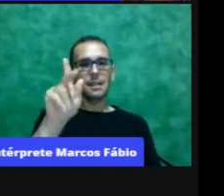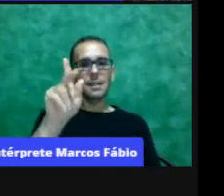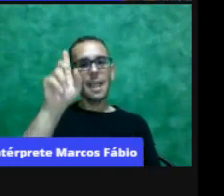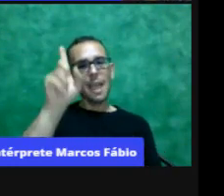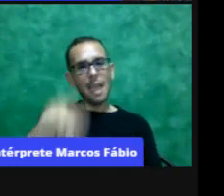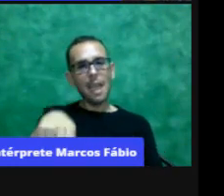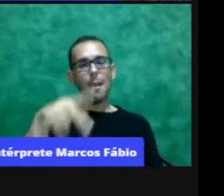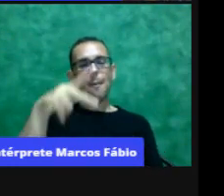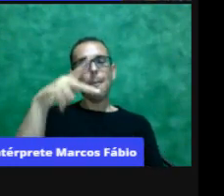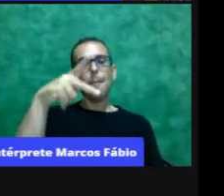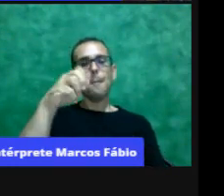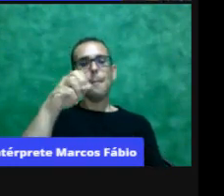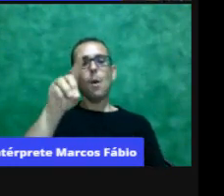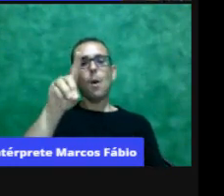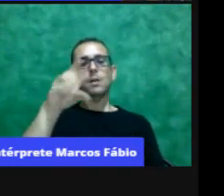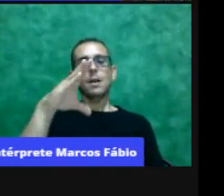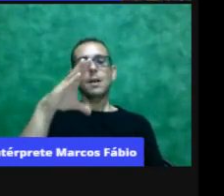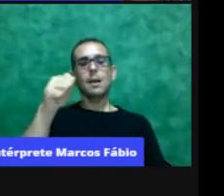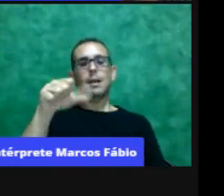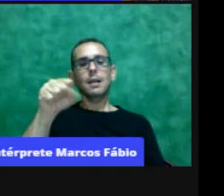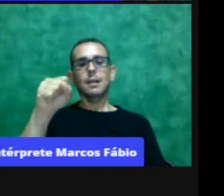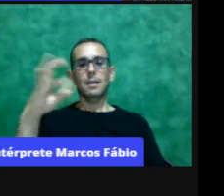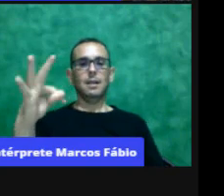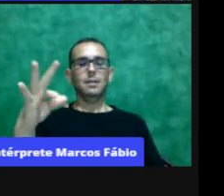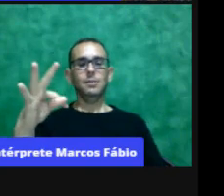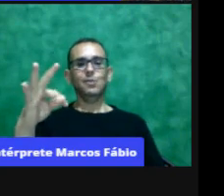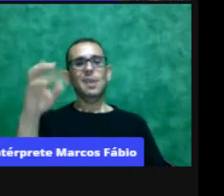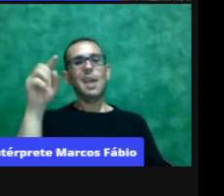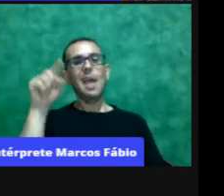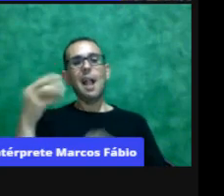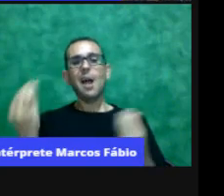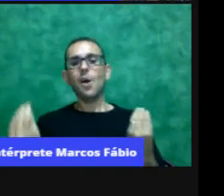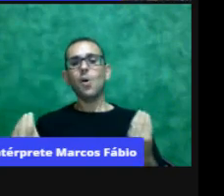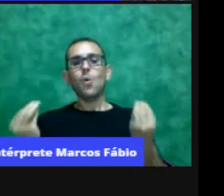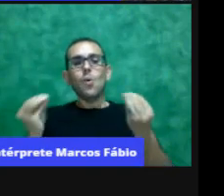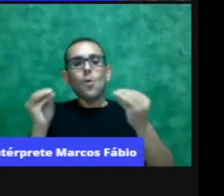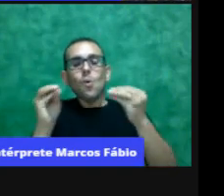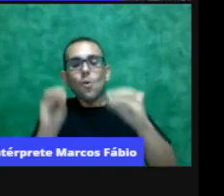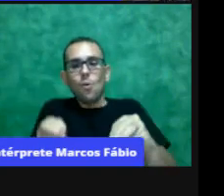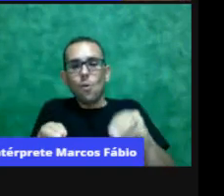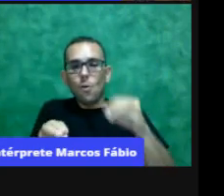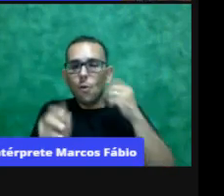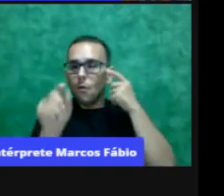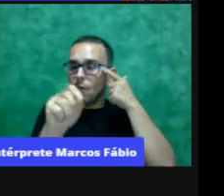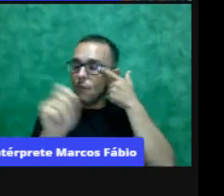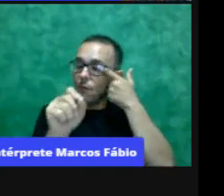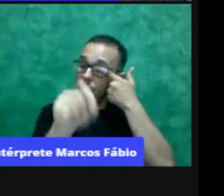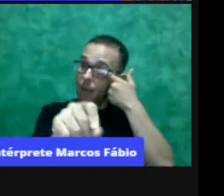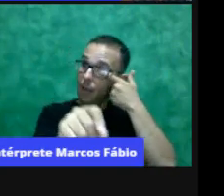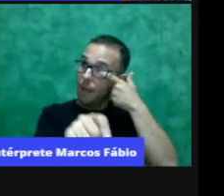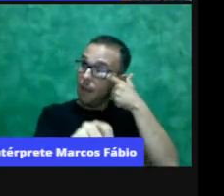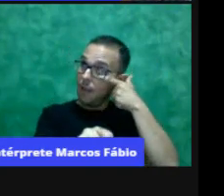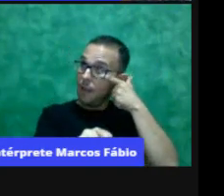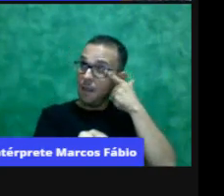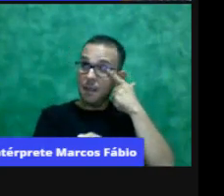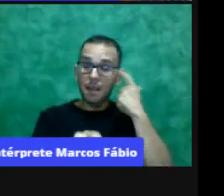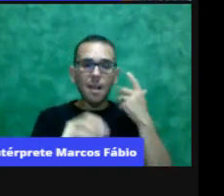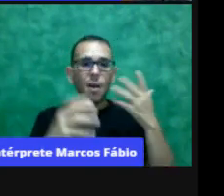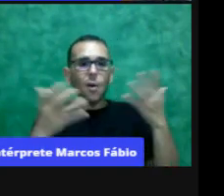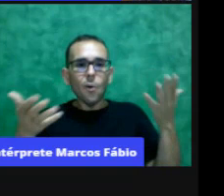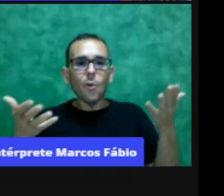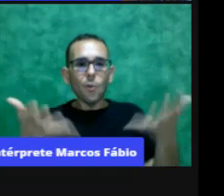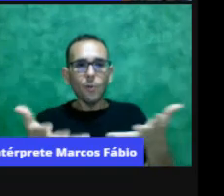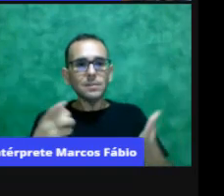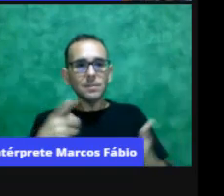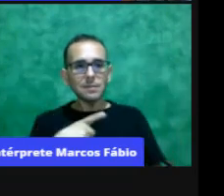podcast da Carol Camanho, que ela fez esse site por conta que hoje ela está